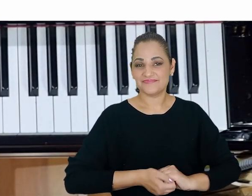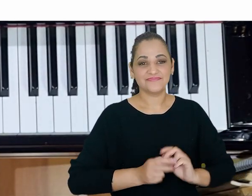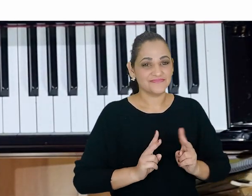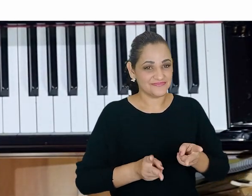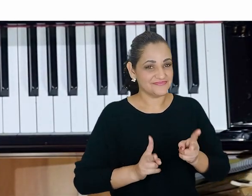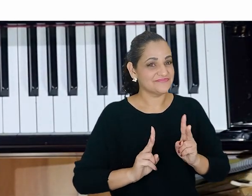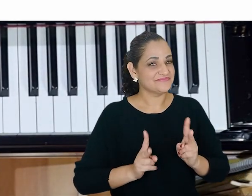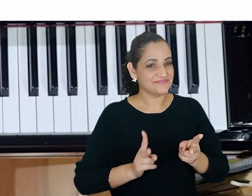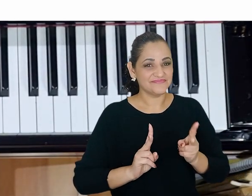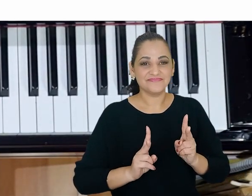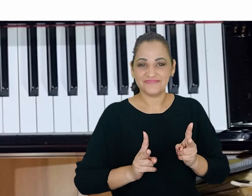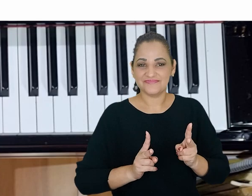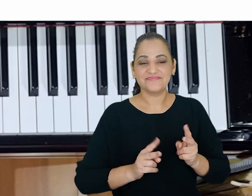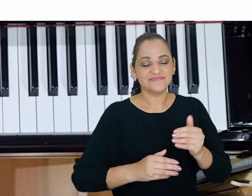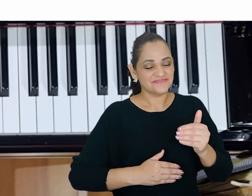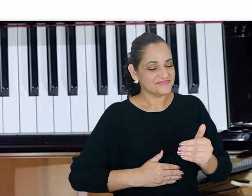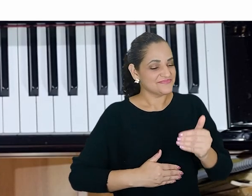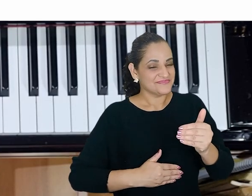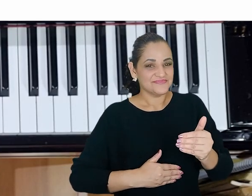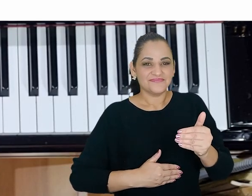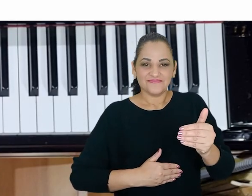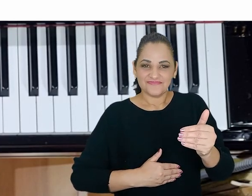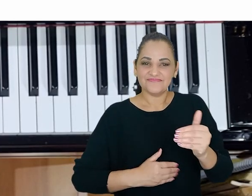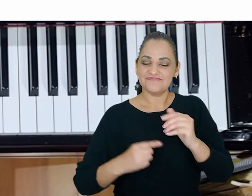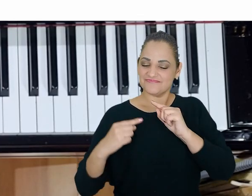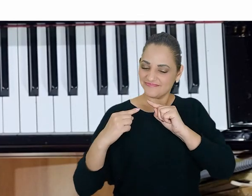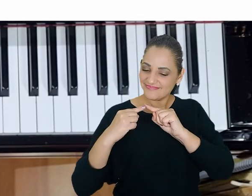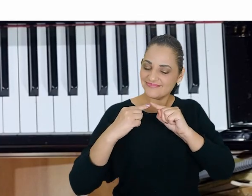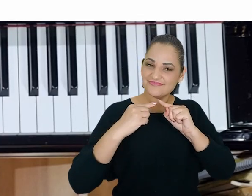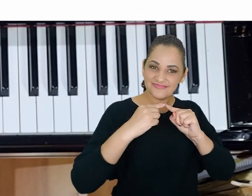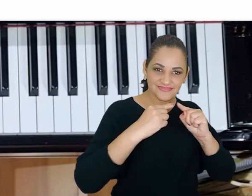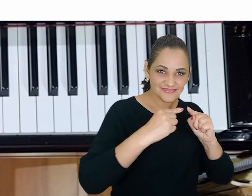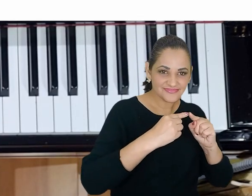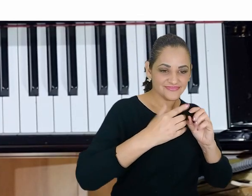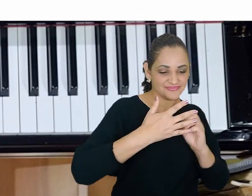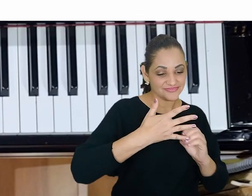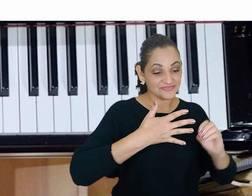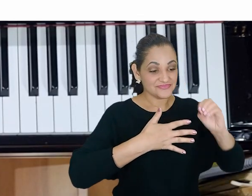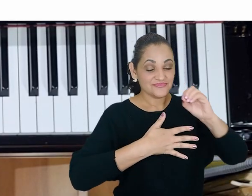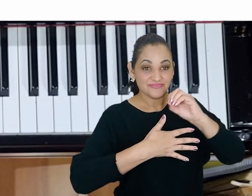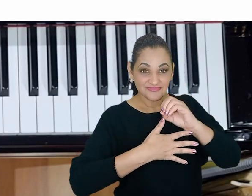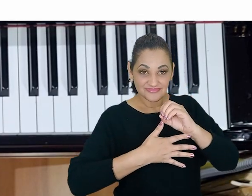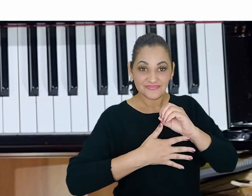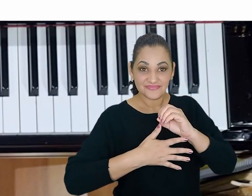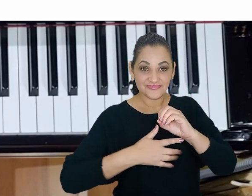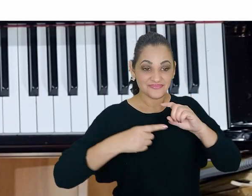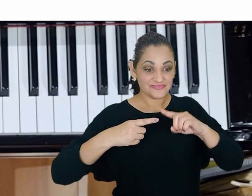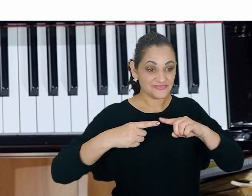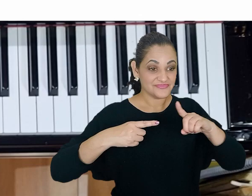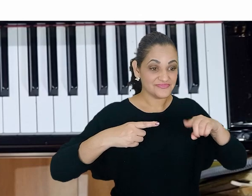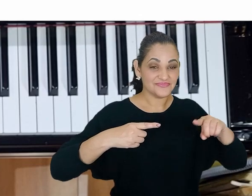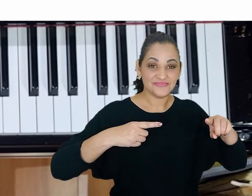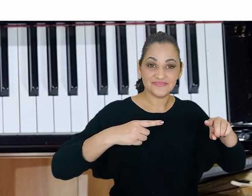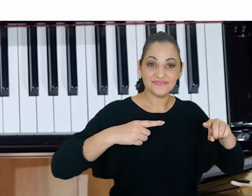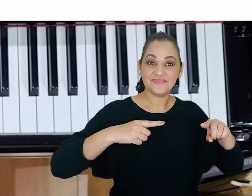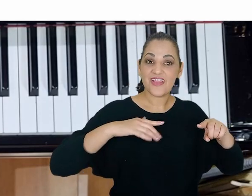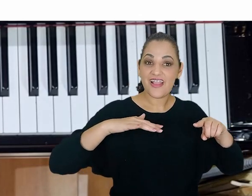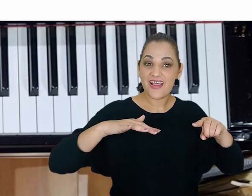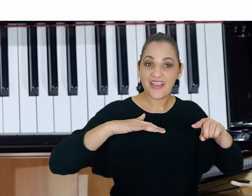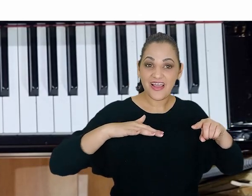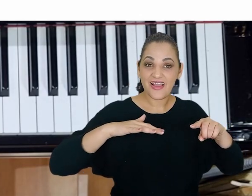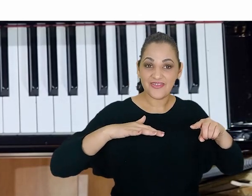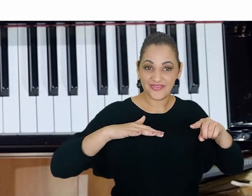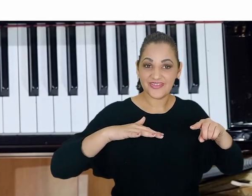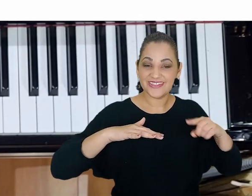E segue assim por toda a sessão. Esse diálogo de notas no grave, representando